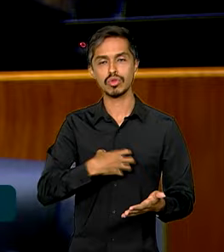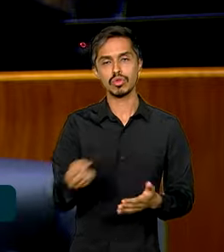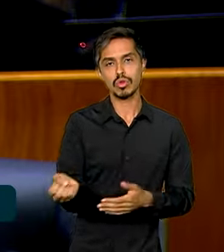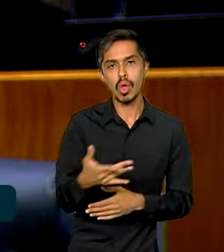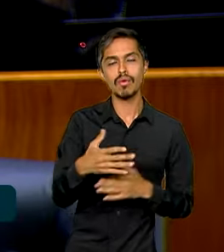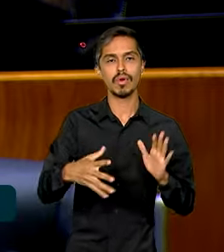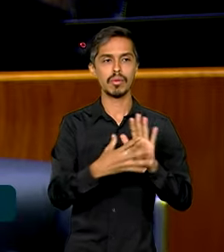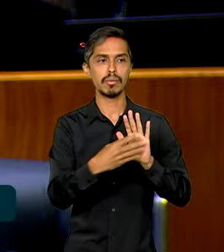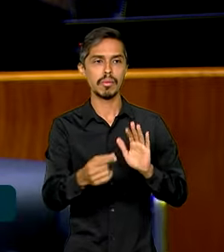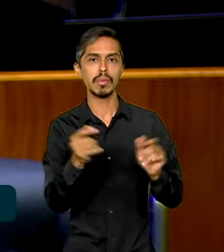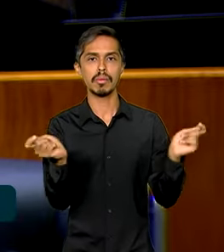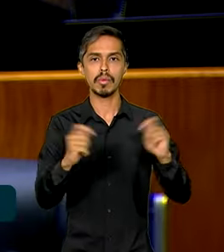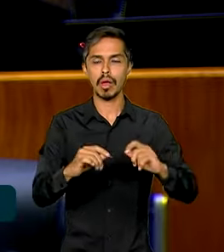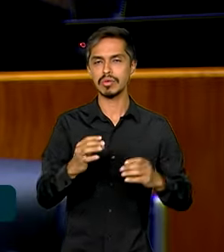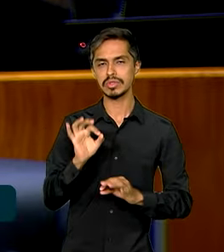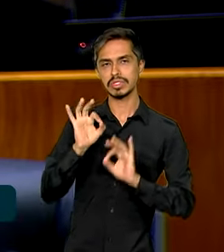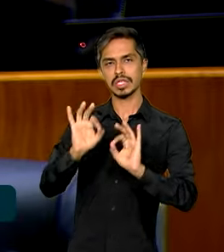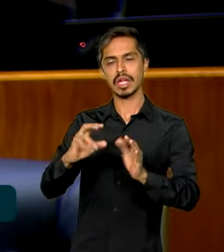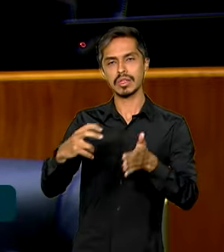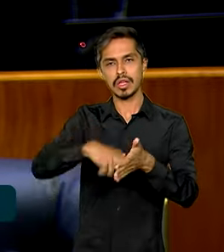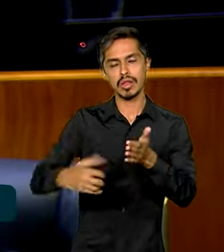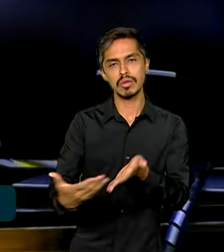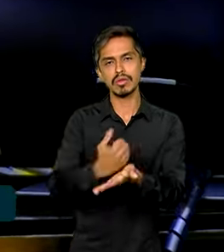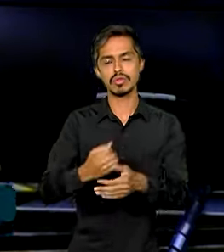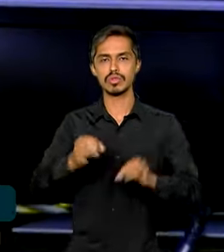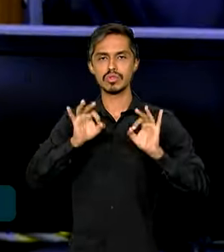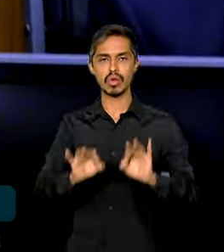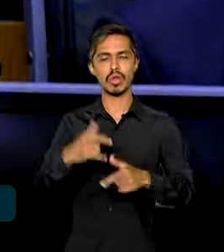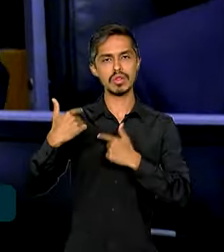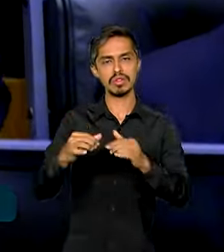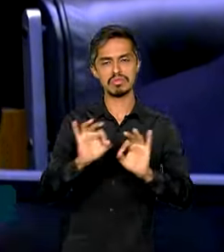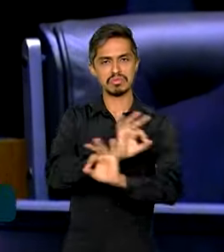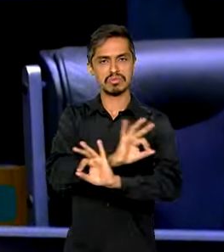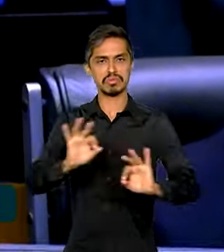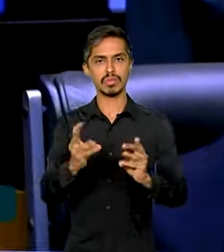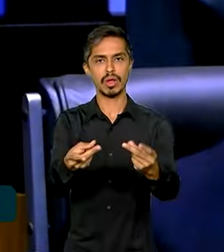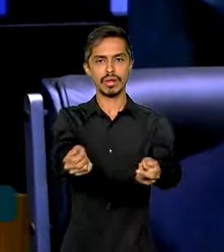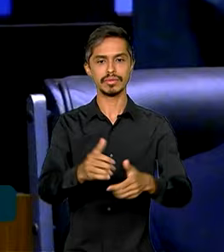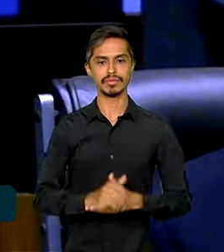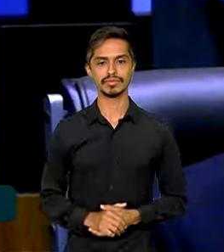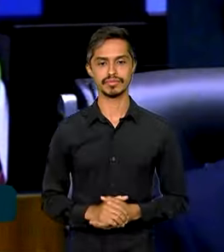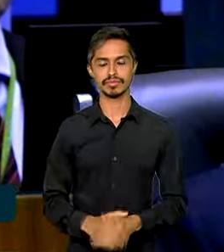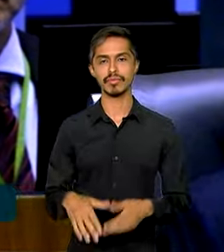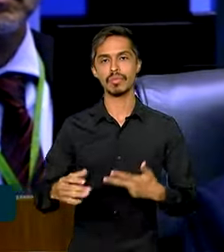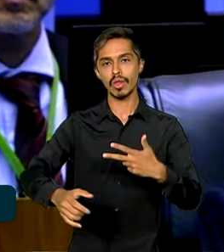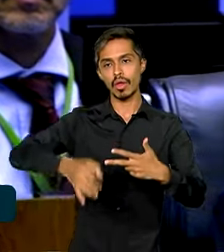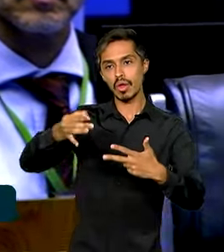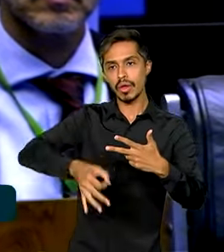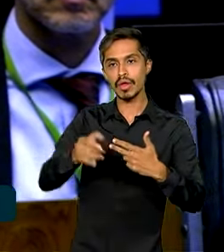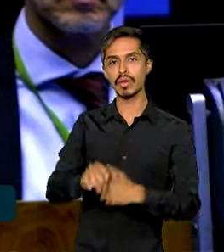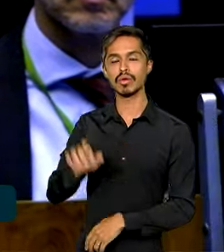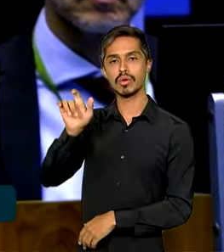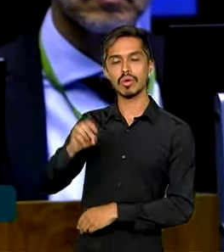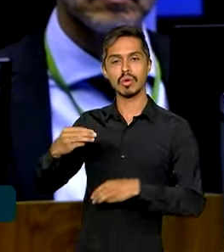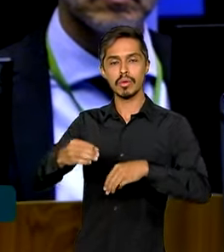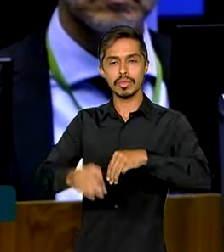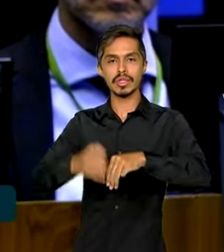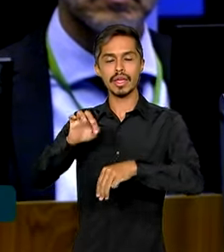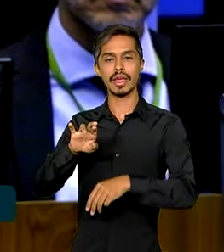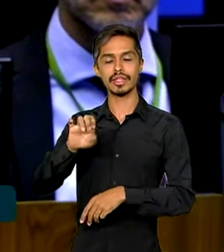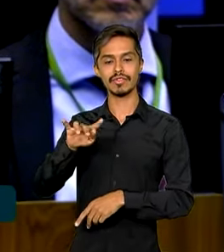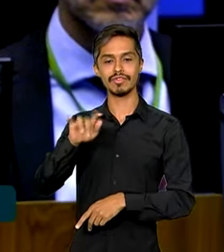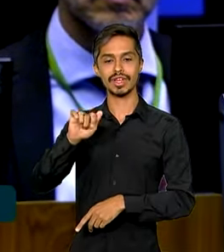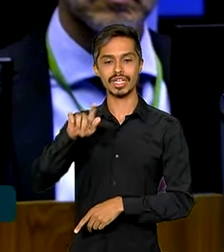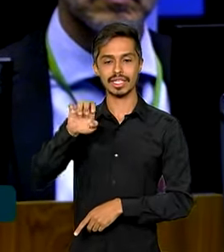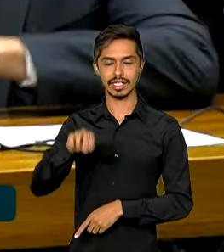muito mais racional justo e eficiente na mensagem do Judiciário o ministro Edson faim vice-presidente